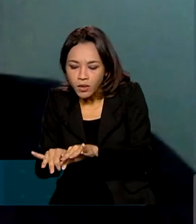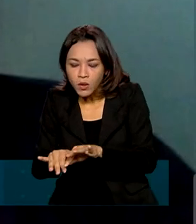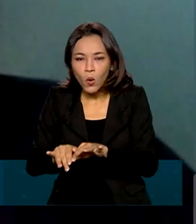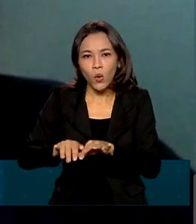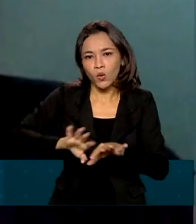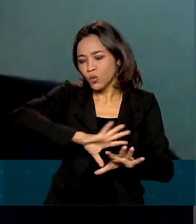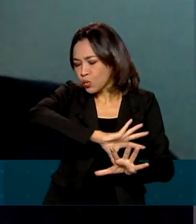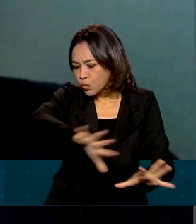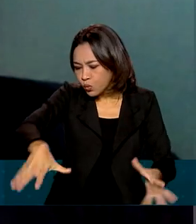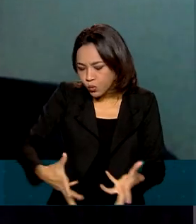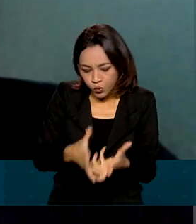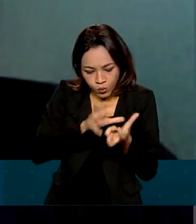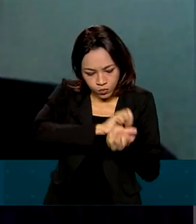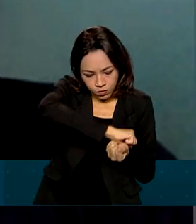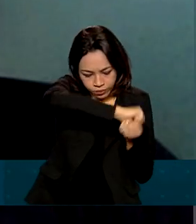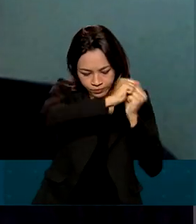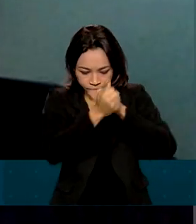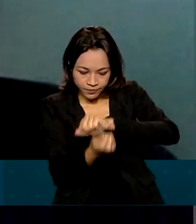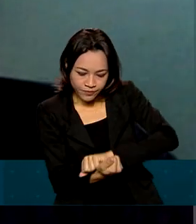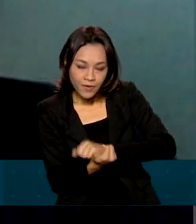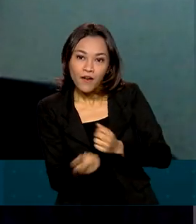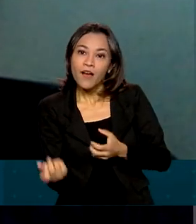de reciclado, eles voltam como novos cabos. carregadores carregadores celulares.